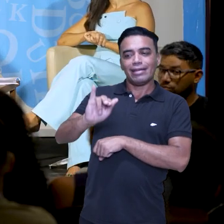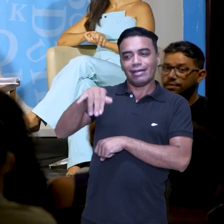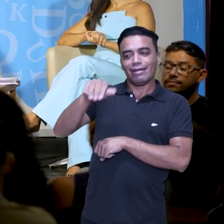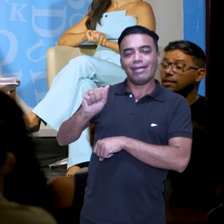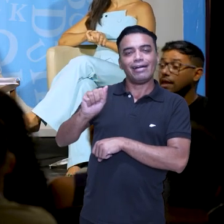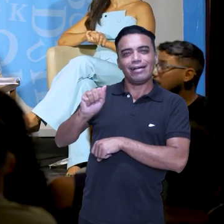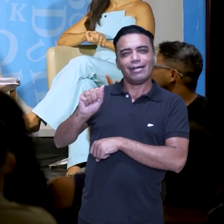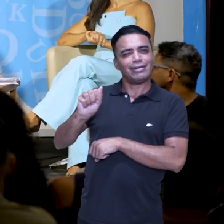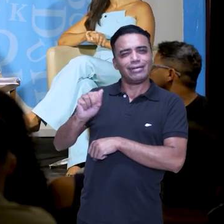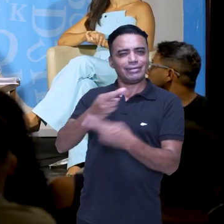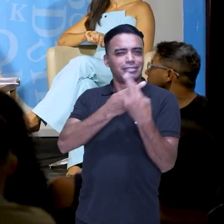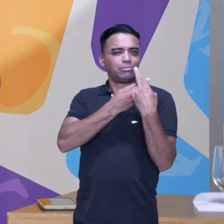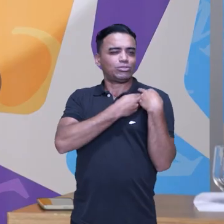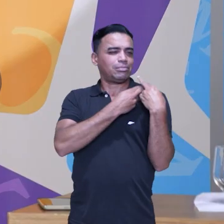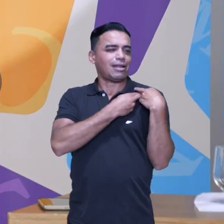papel.